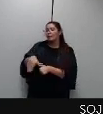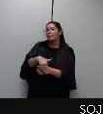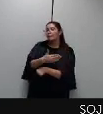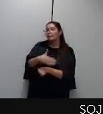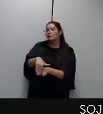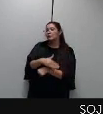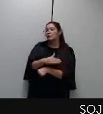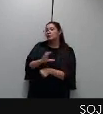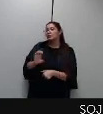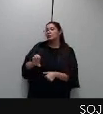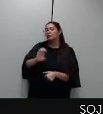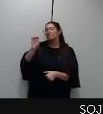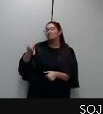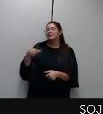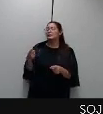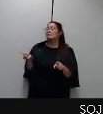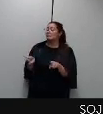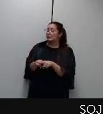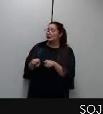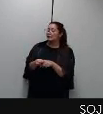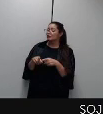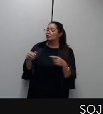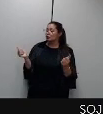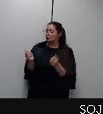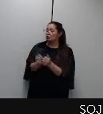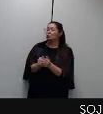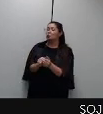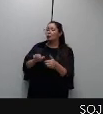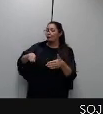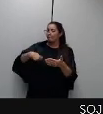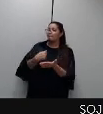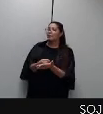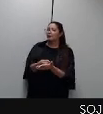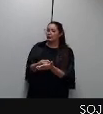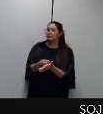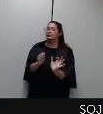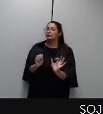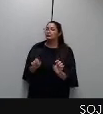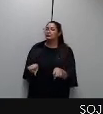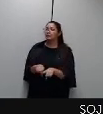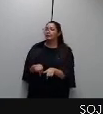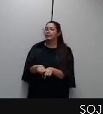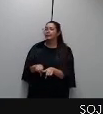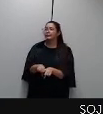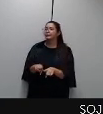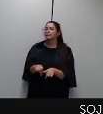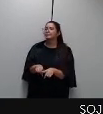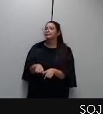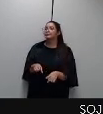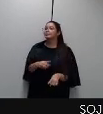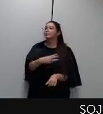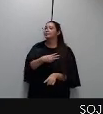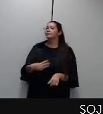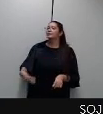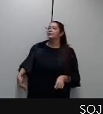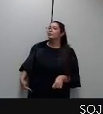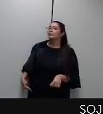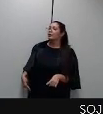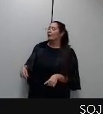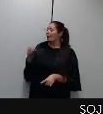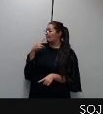participar dessa indenização e terei que arcar com isso por favor ministra apoleão sem a palavra apresenta o meu voto foi no sentido